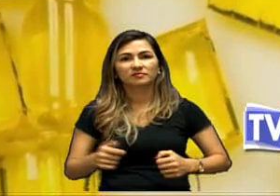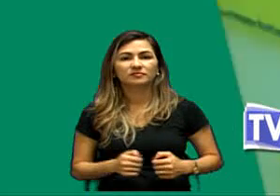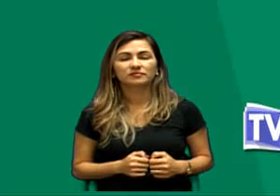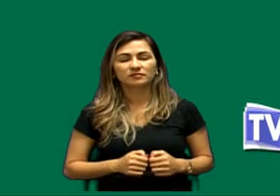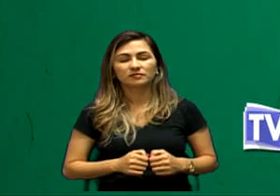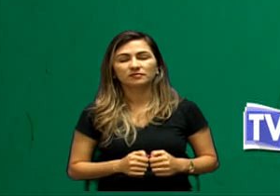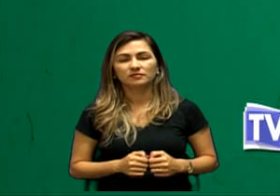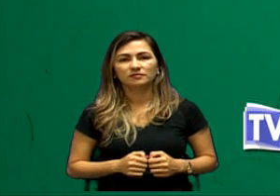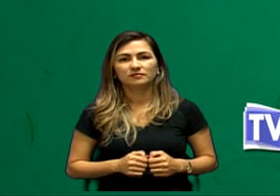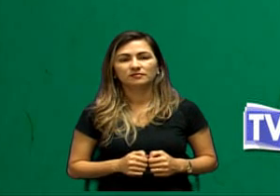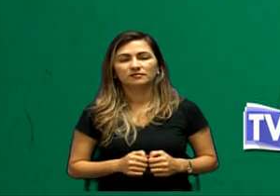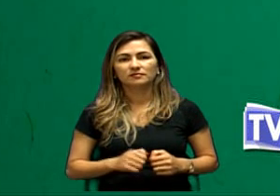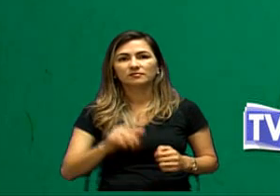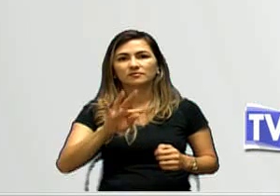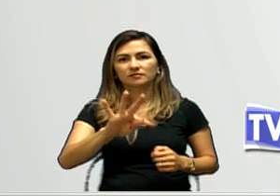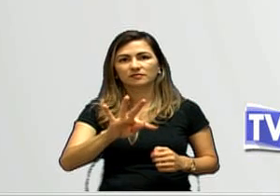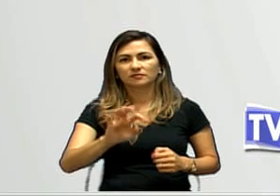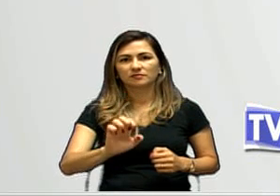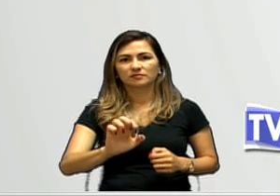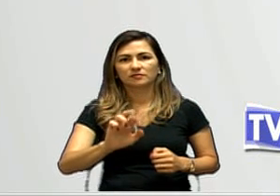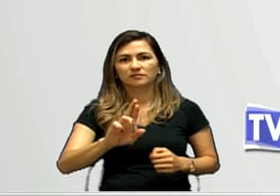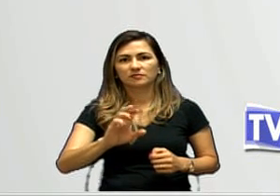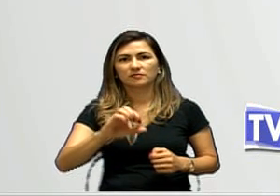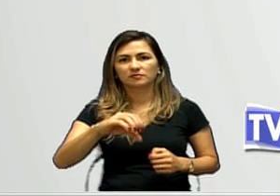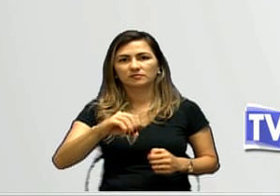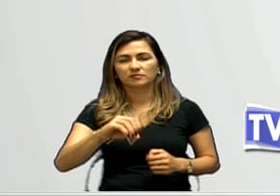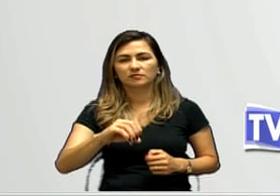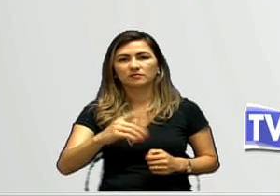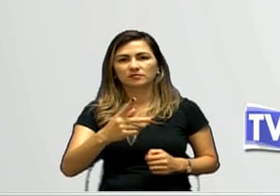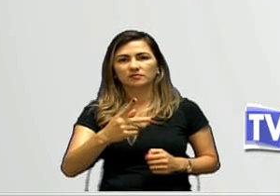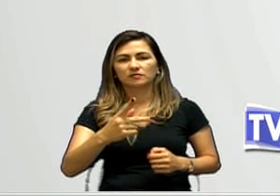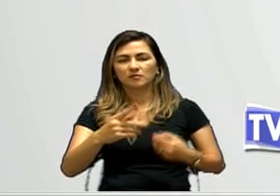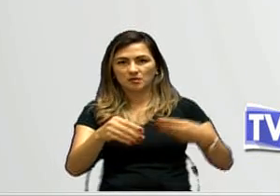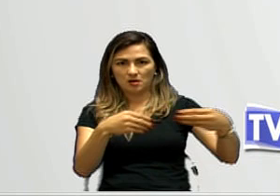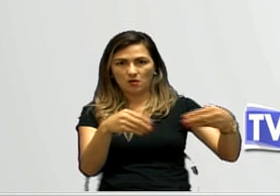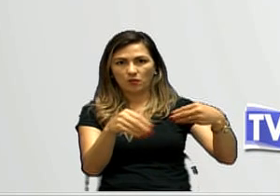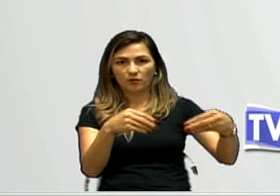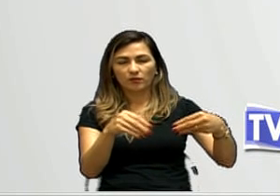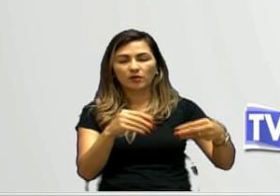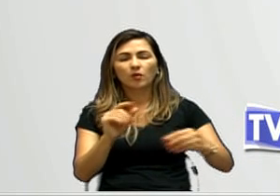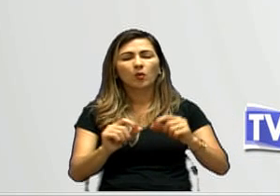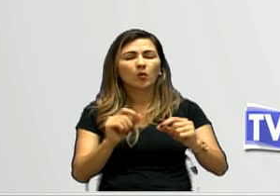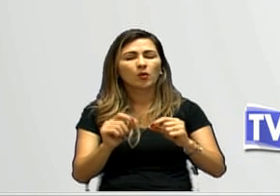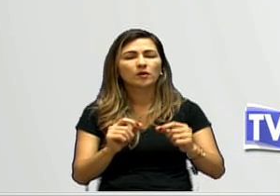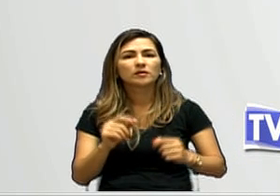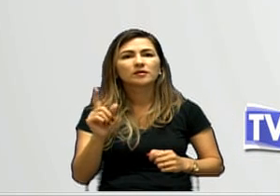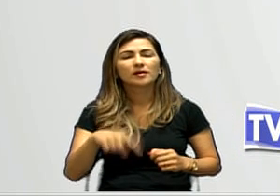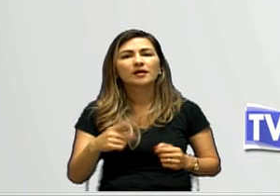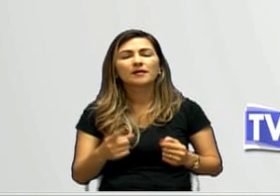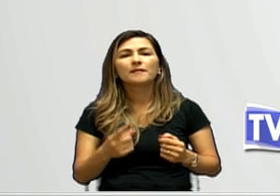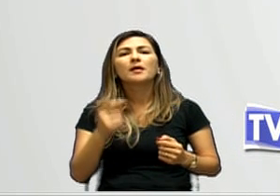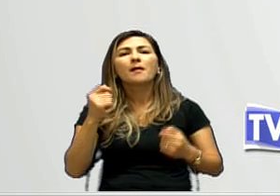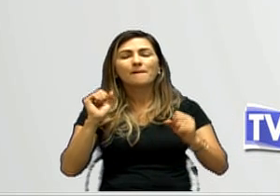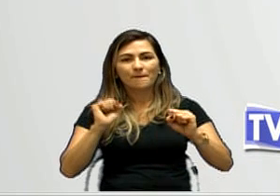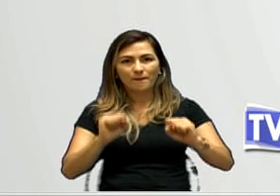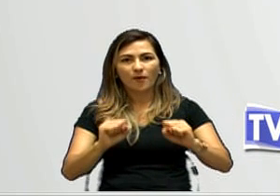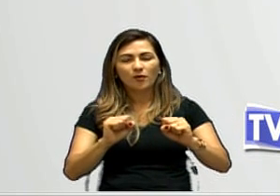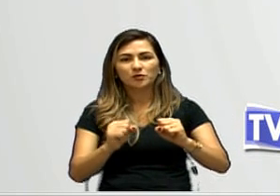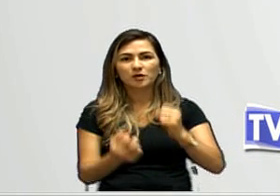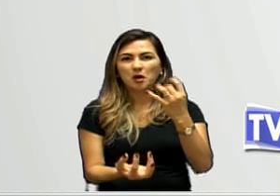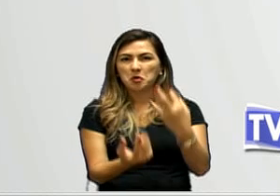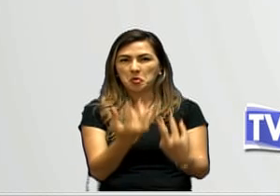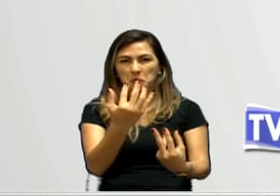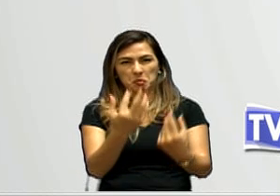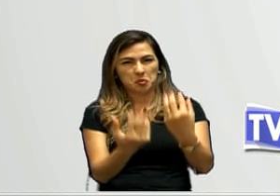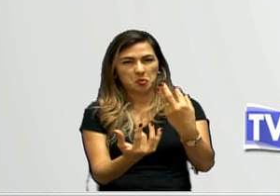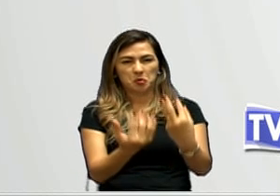termorrígidos. Termoplásticos. Os termoplásticos costumam ser interessantes porque podem ser aquecidos sem que suas características